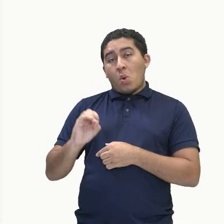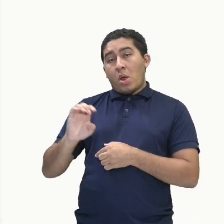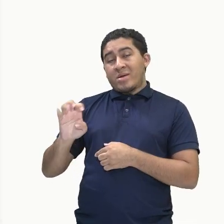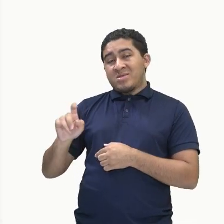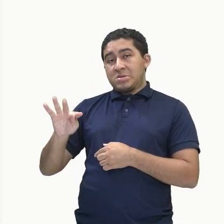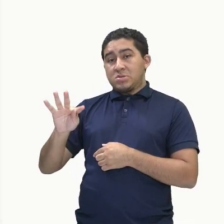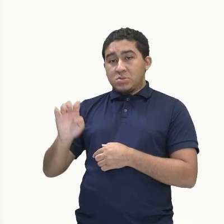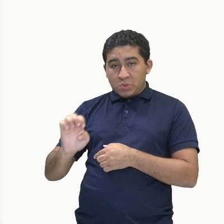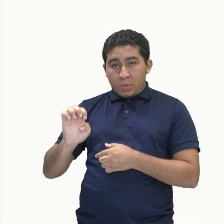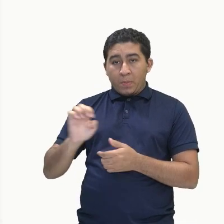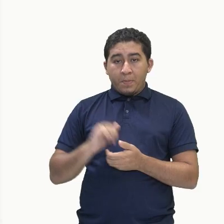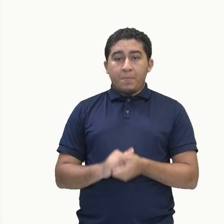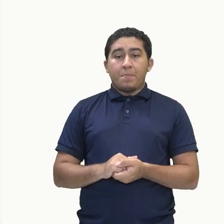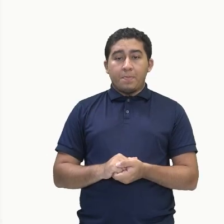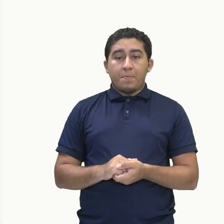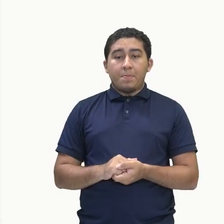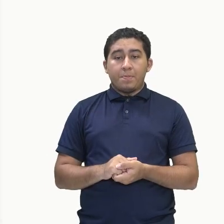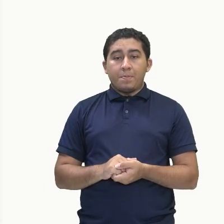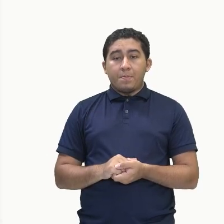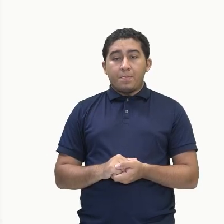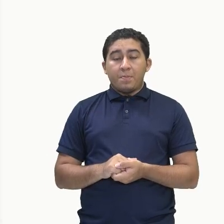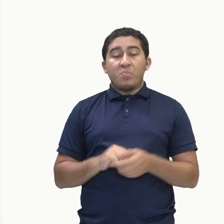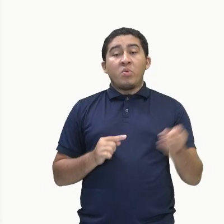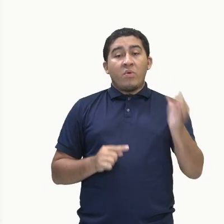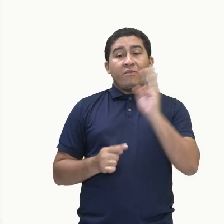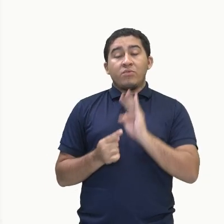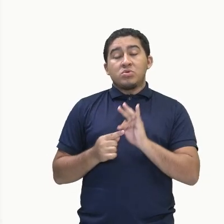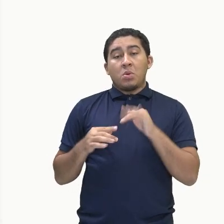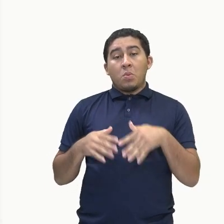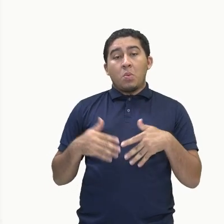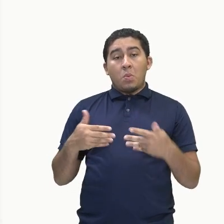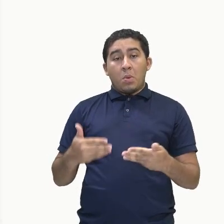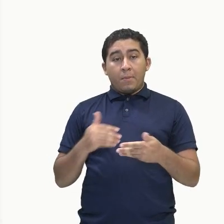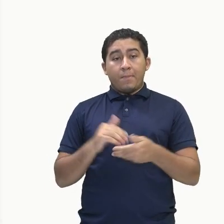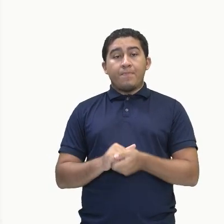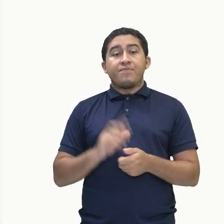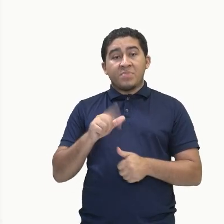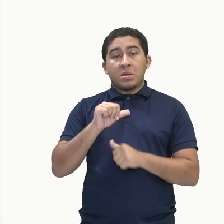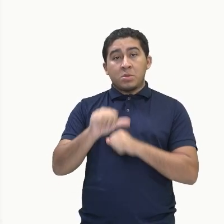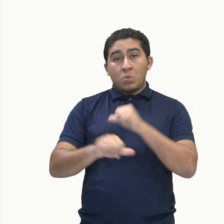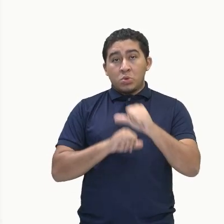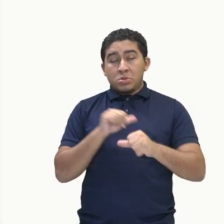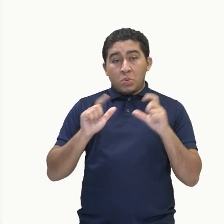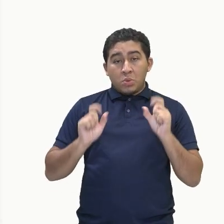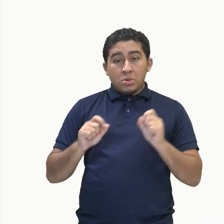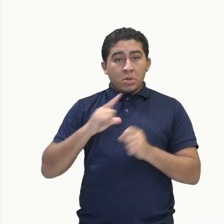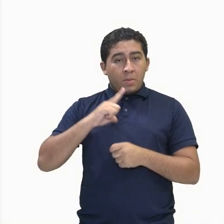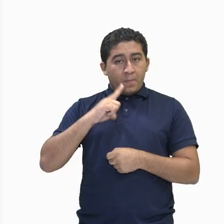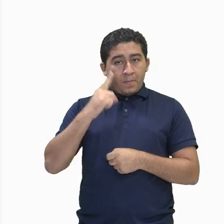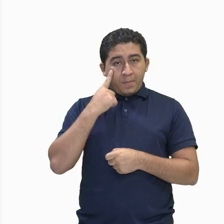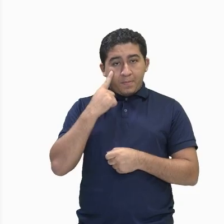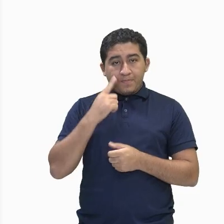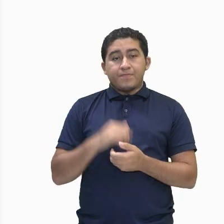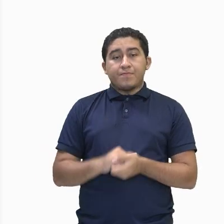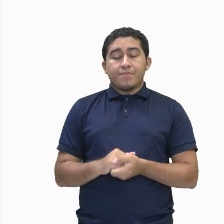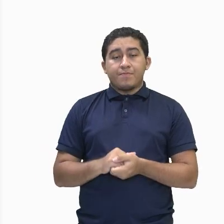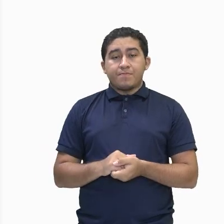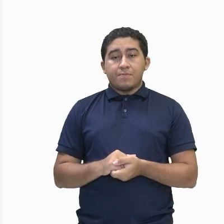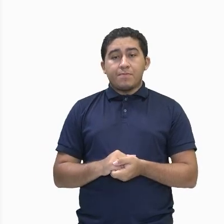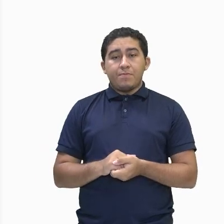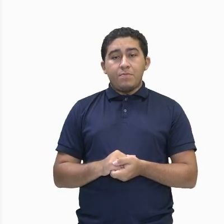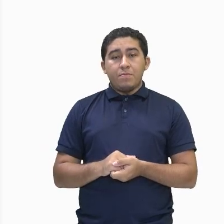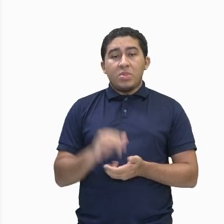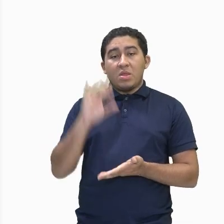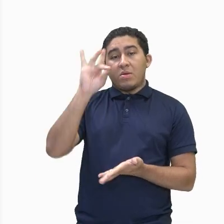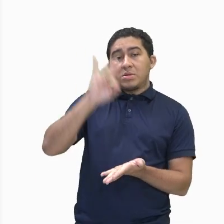a função dessa linha internacional da mudança de data, o que que nós temos aí? Olha, estabelecer